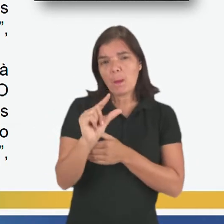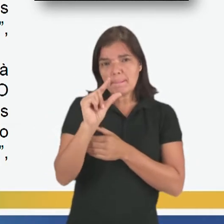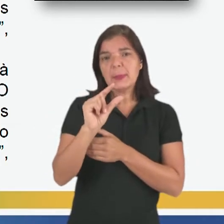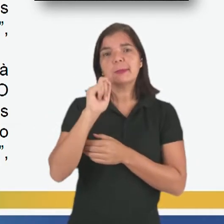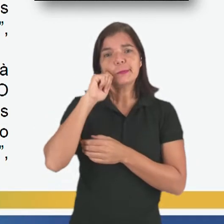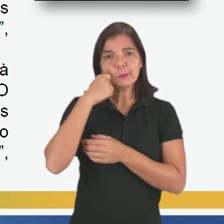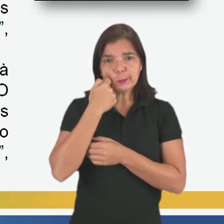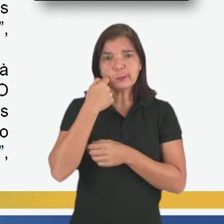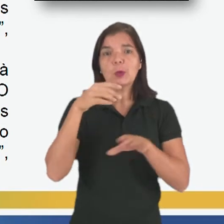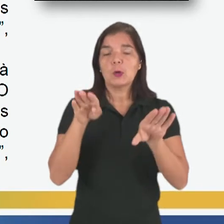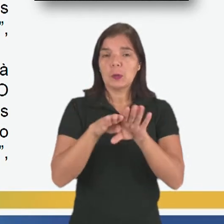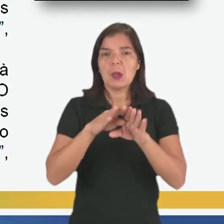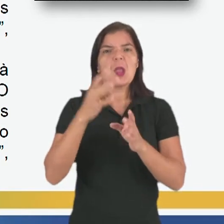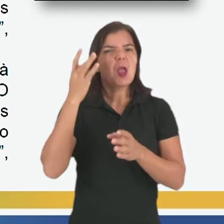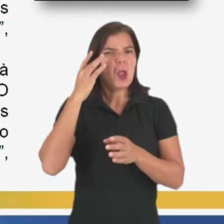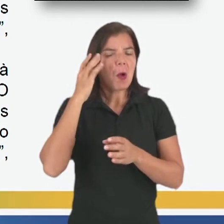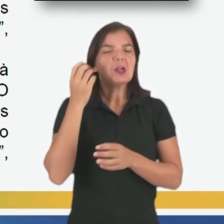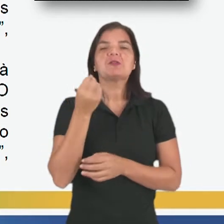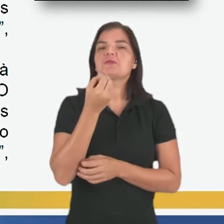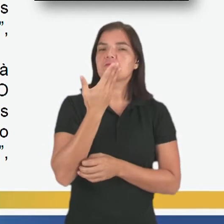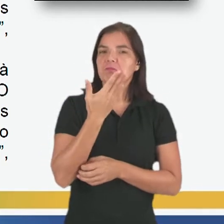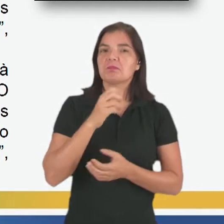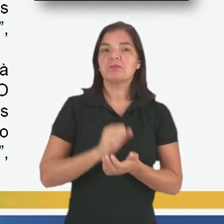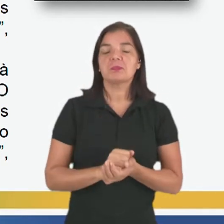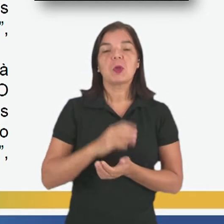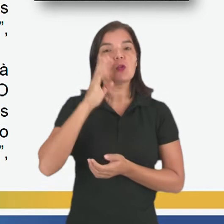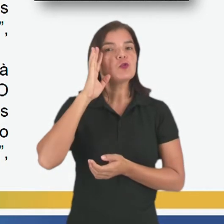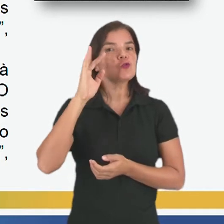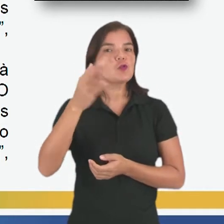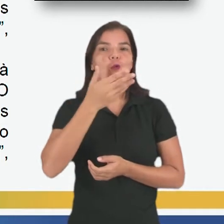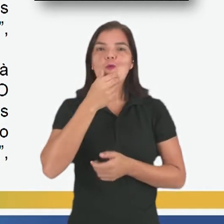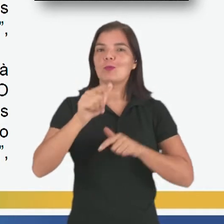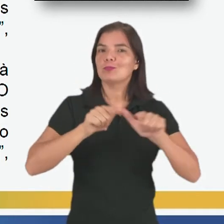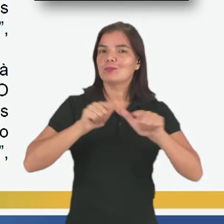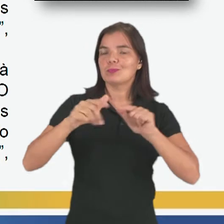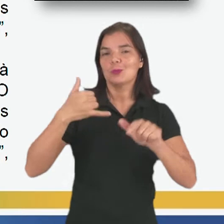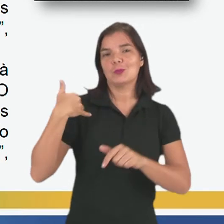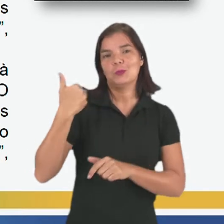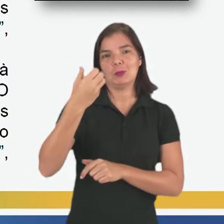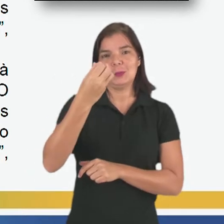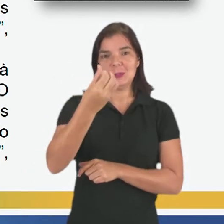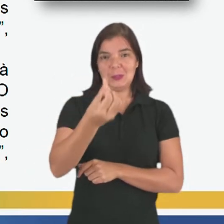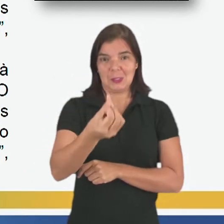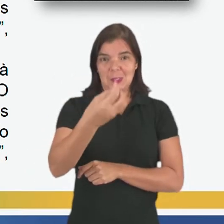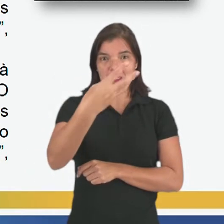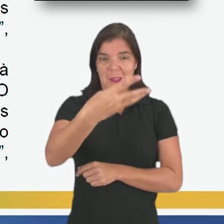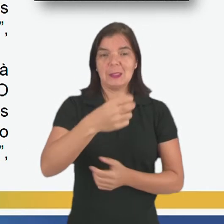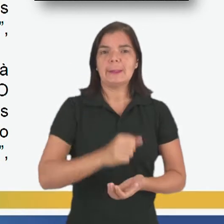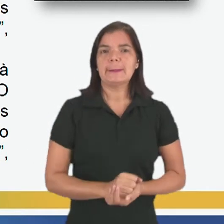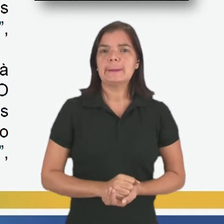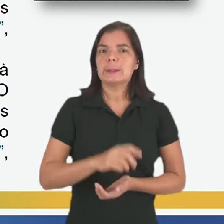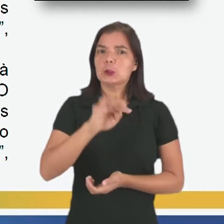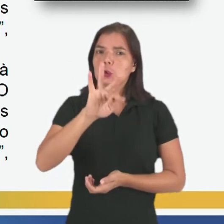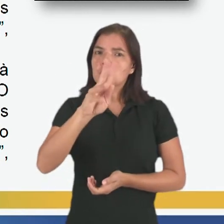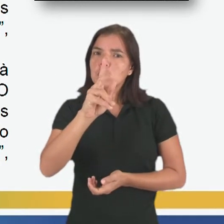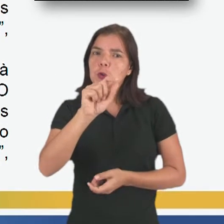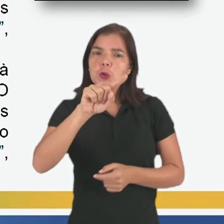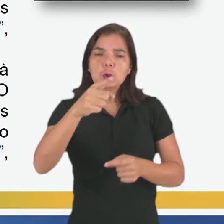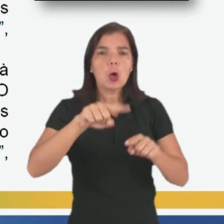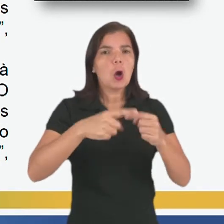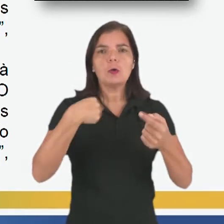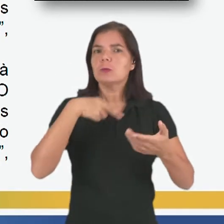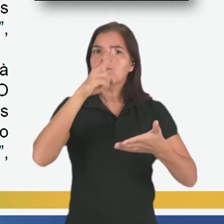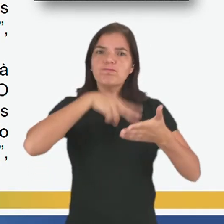que seja. Deve ser muito bom. Sônia é o trabalhador de 63 anos. Tião não dispensa, porém,